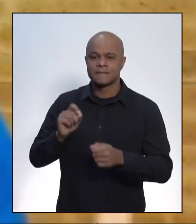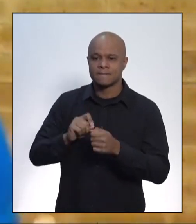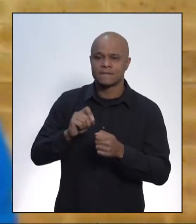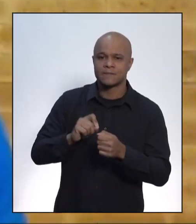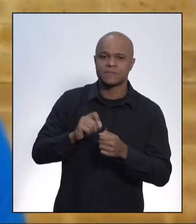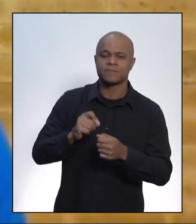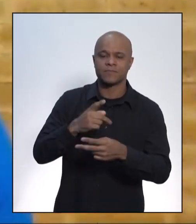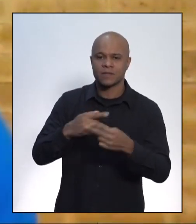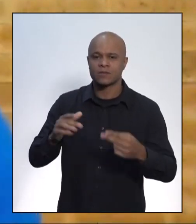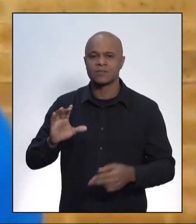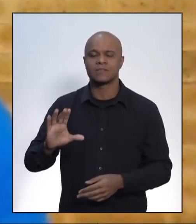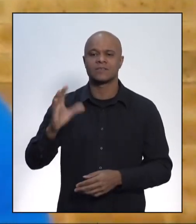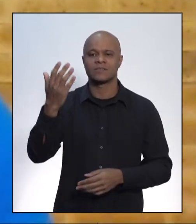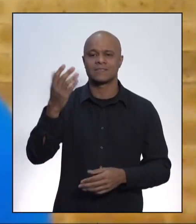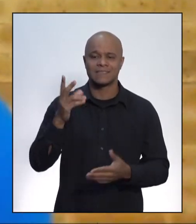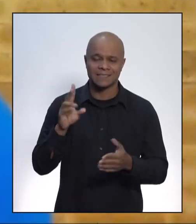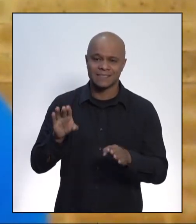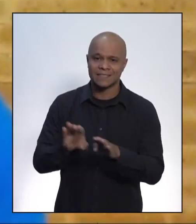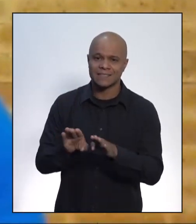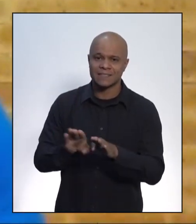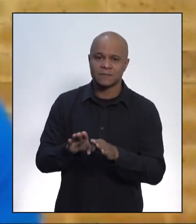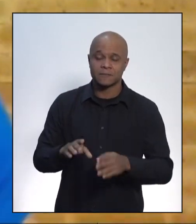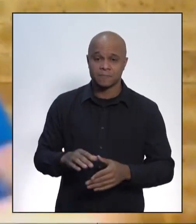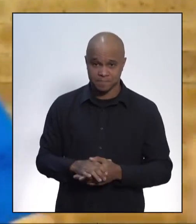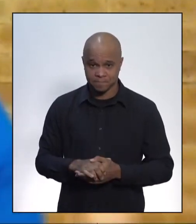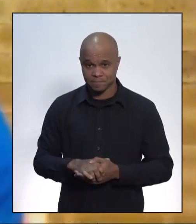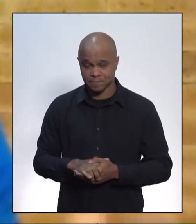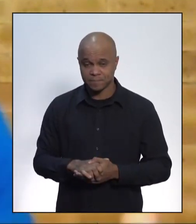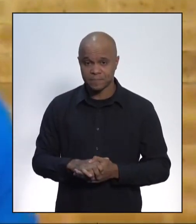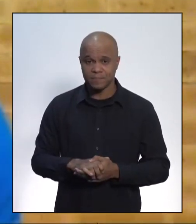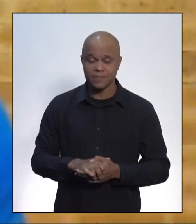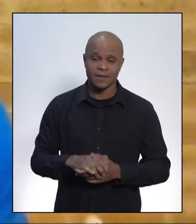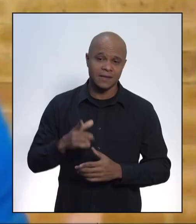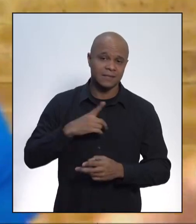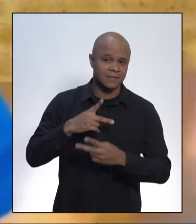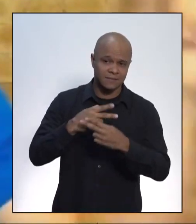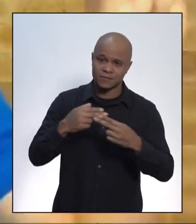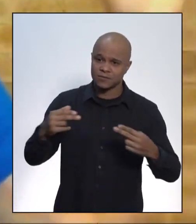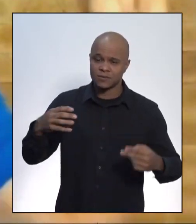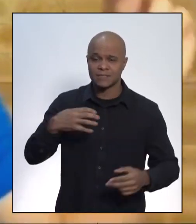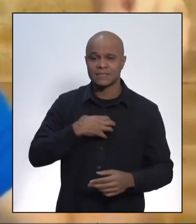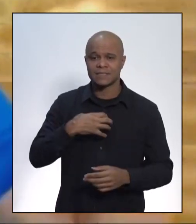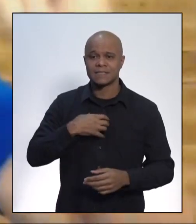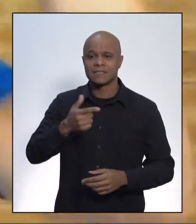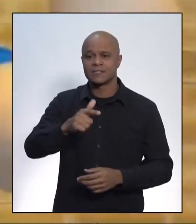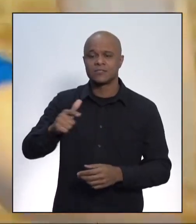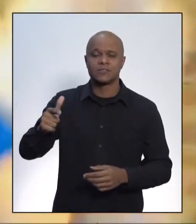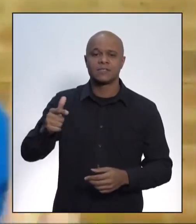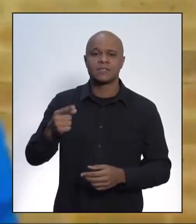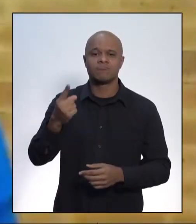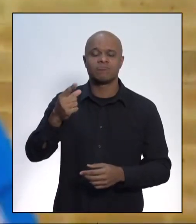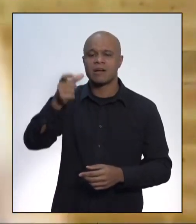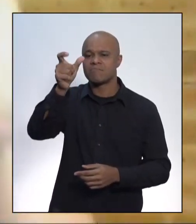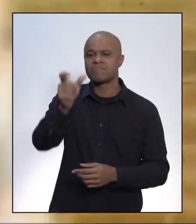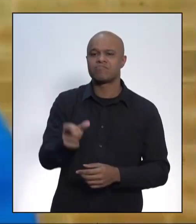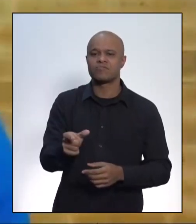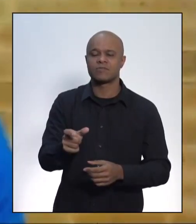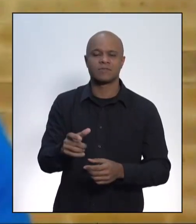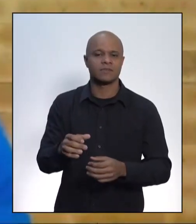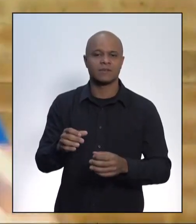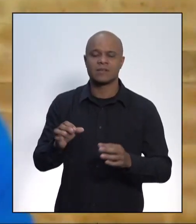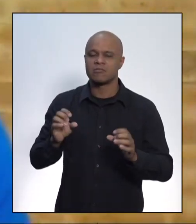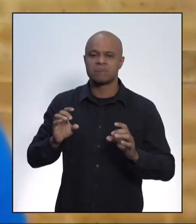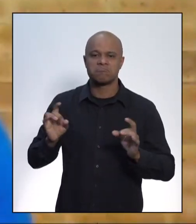Fazer, né, as coisas acontecerem. Então, eu acho que tem várias formas. Não existe um cara, um perfil perfeito, que é o cara que chega. Todo mundo